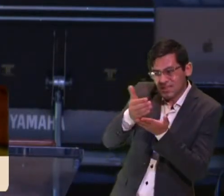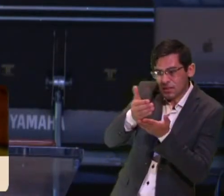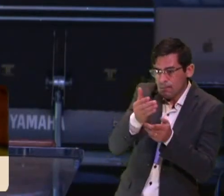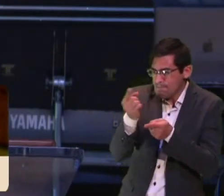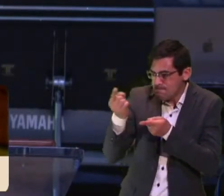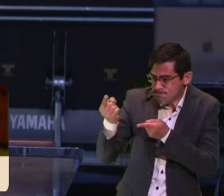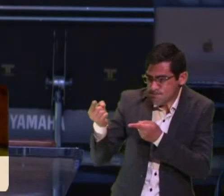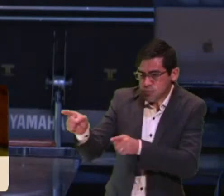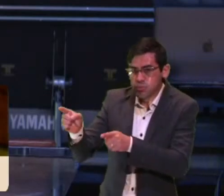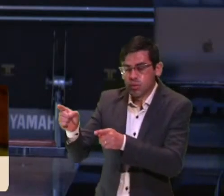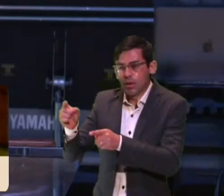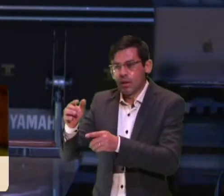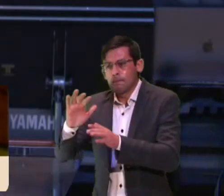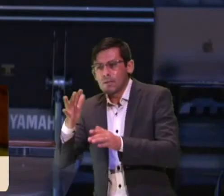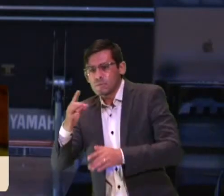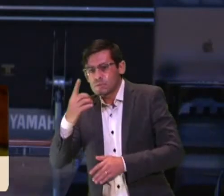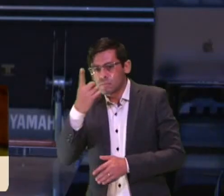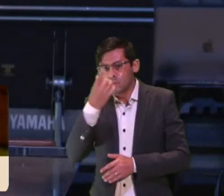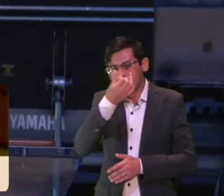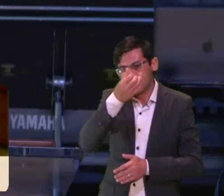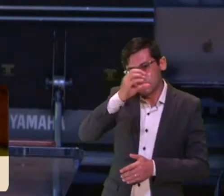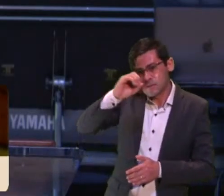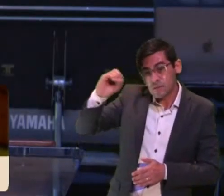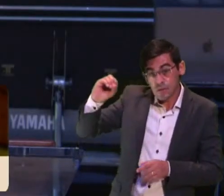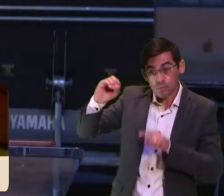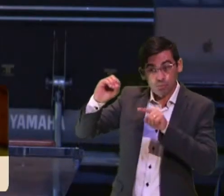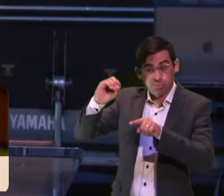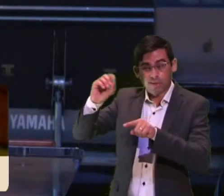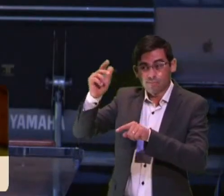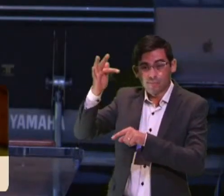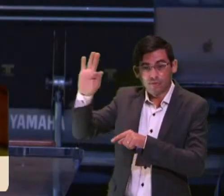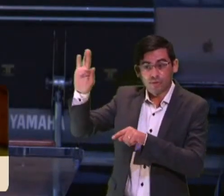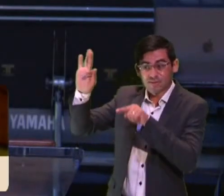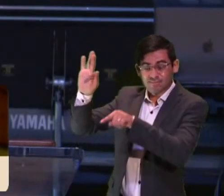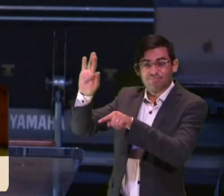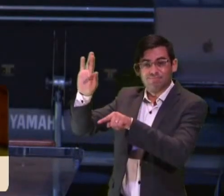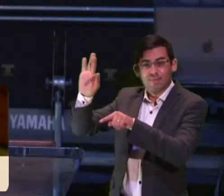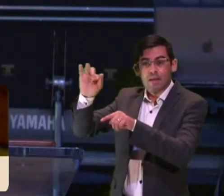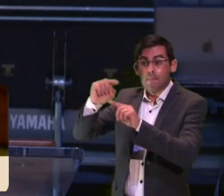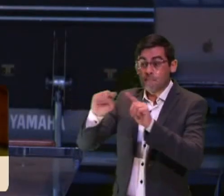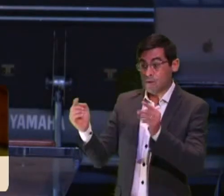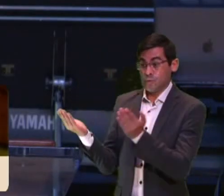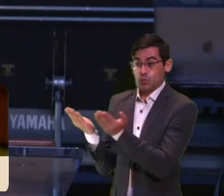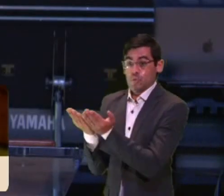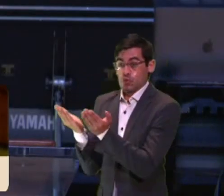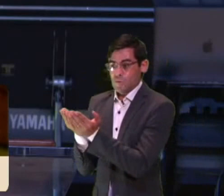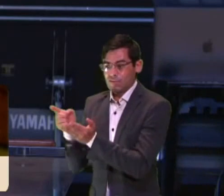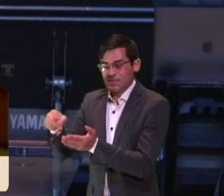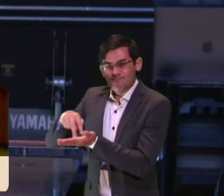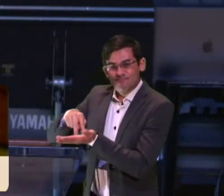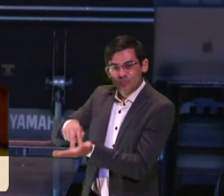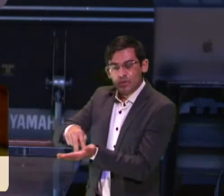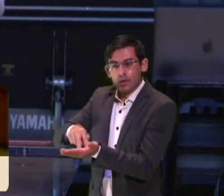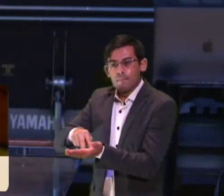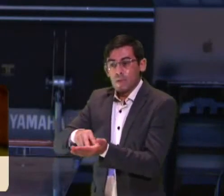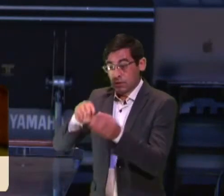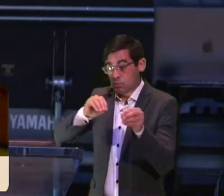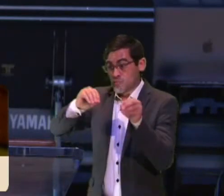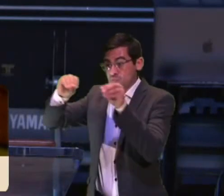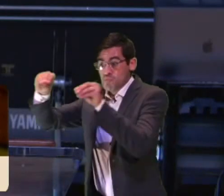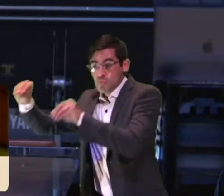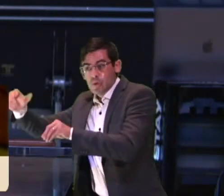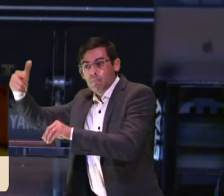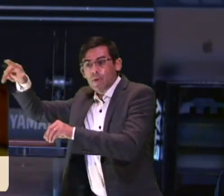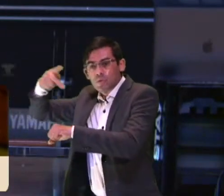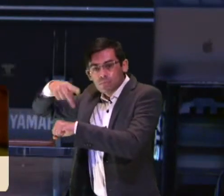perseguição lá por meados de 1600, e esses cristãos protestantes, muitos migram para a Inglaterra,